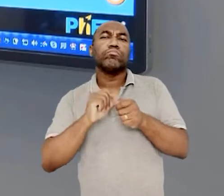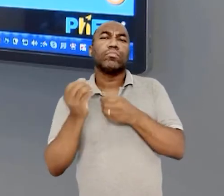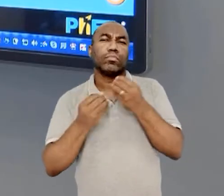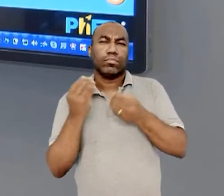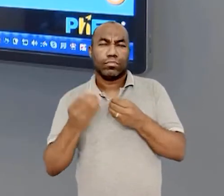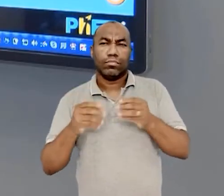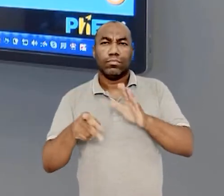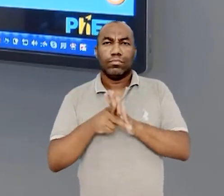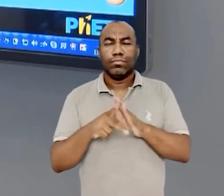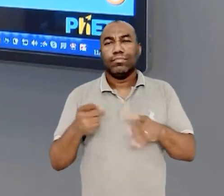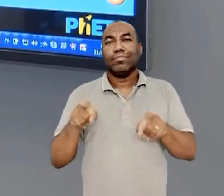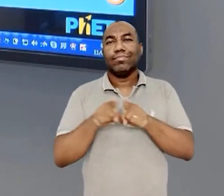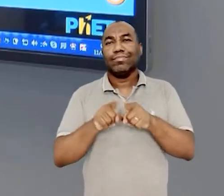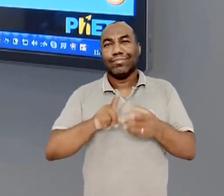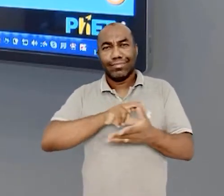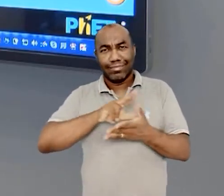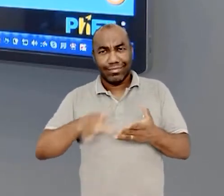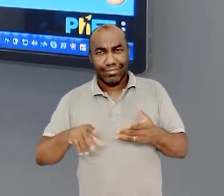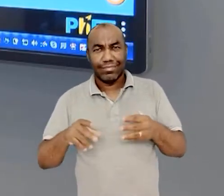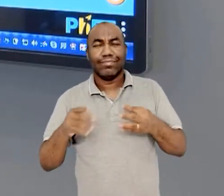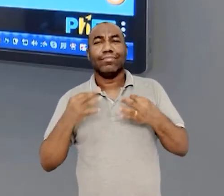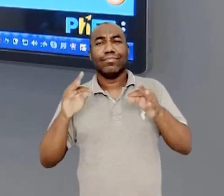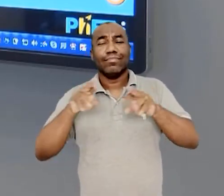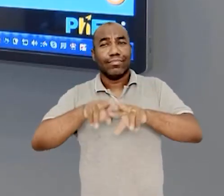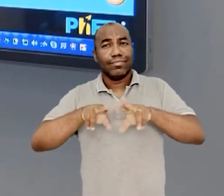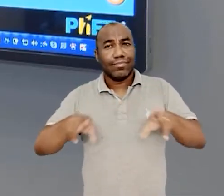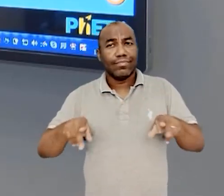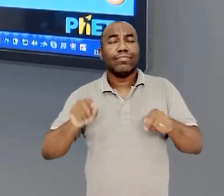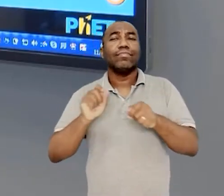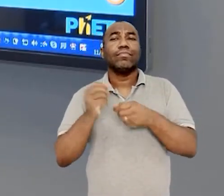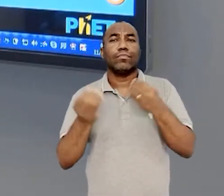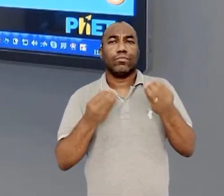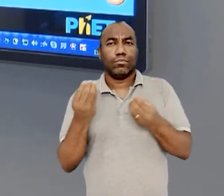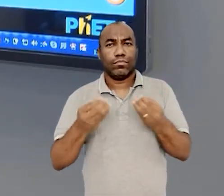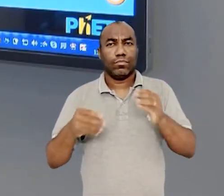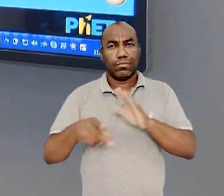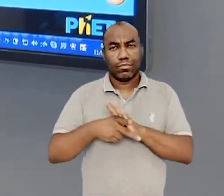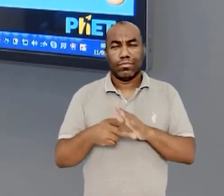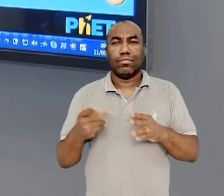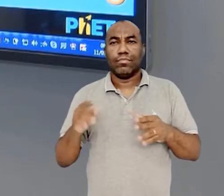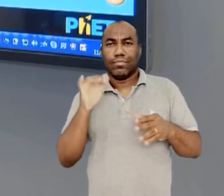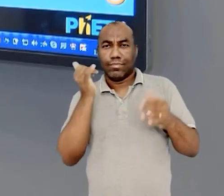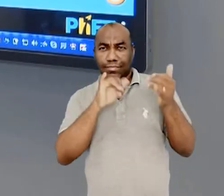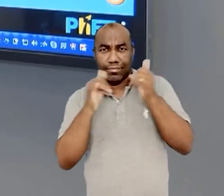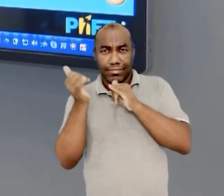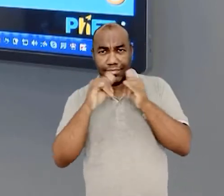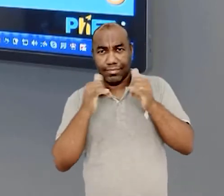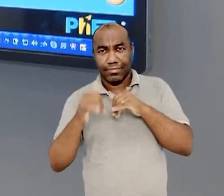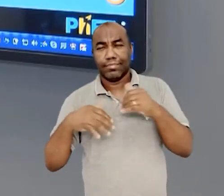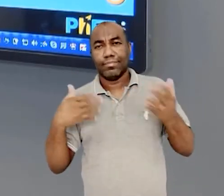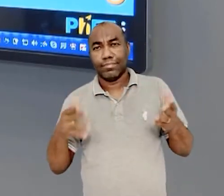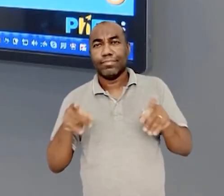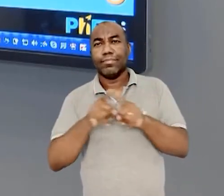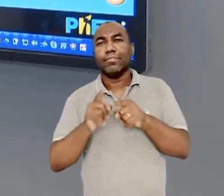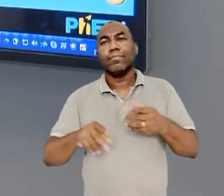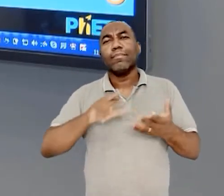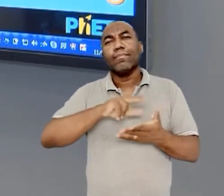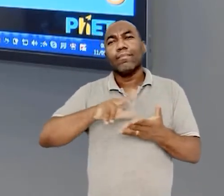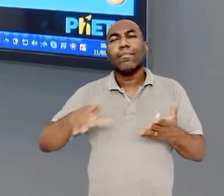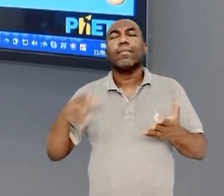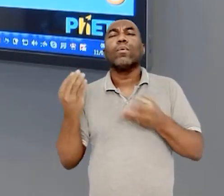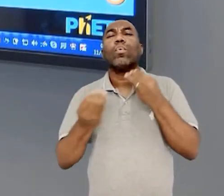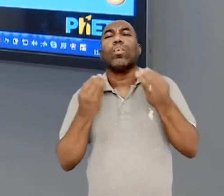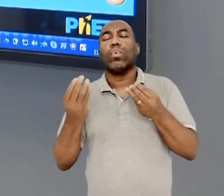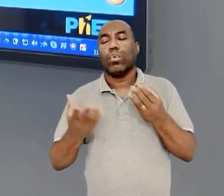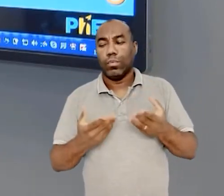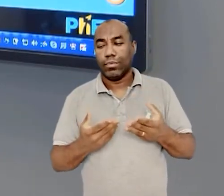de potencial, R de resistência elétrica e de intensidade de corrente elétrica. Então, nesse resistor tem a